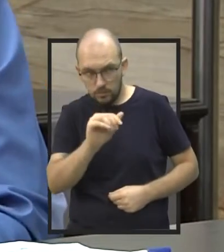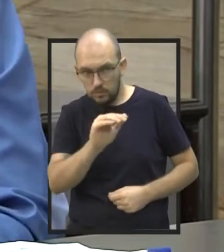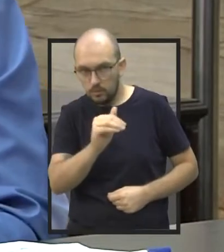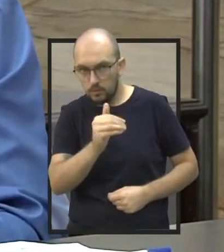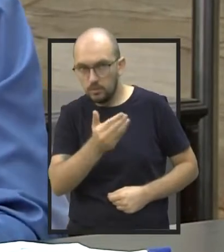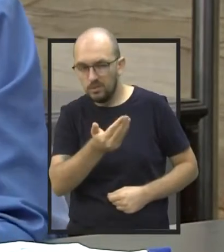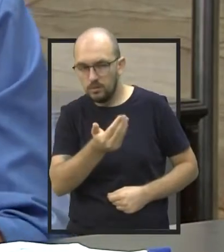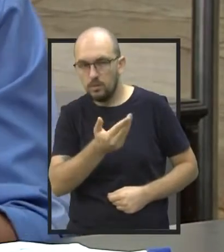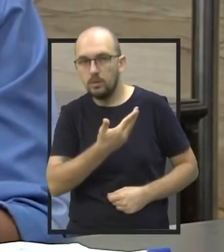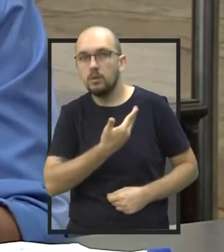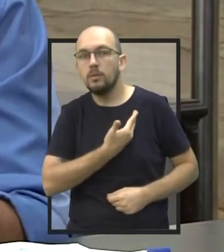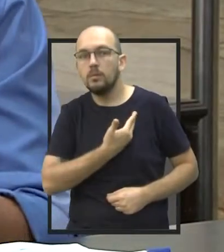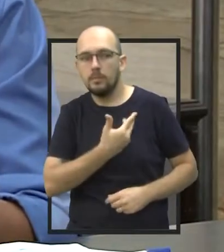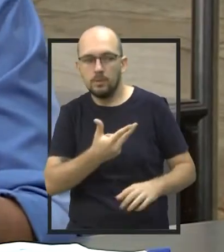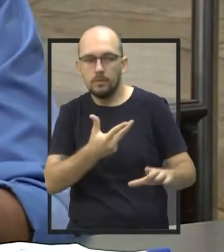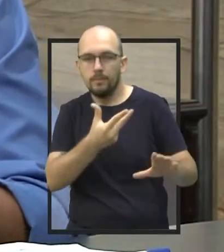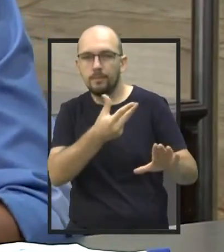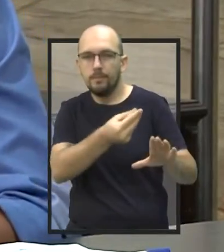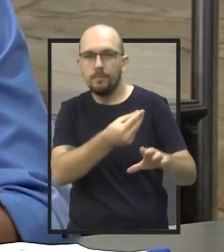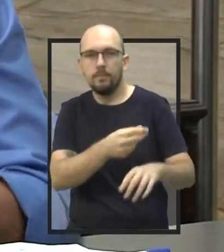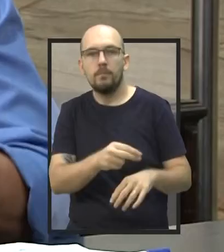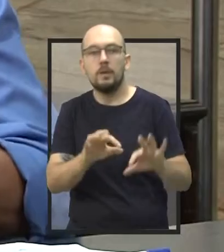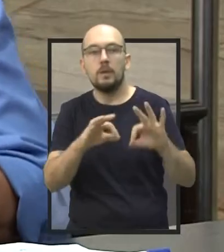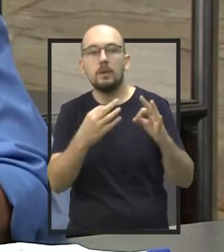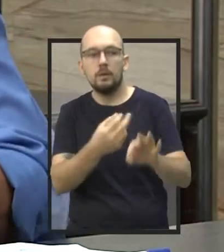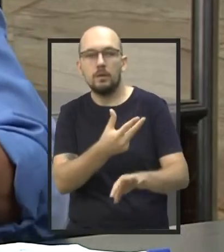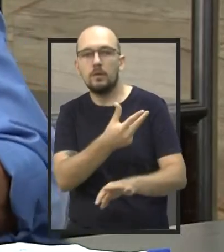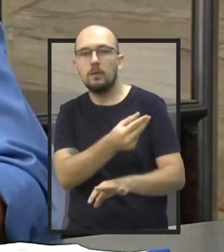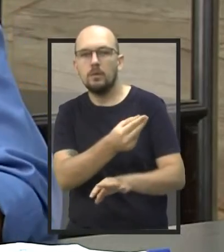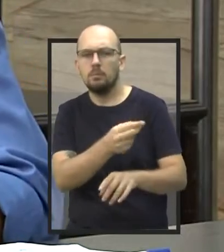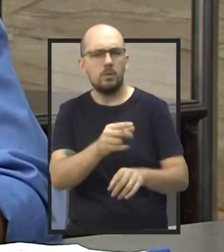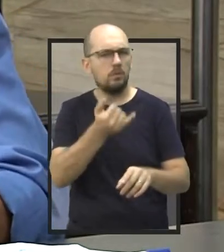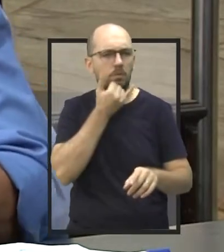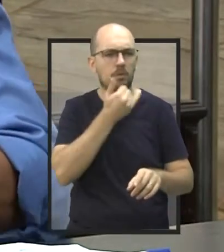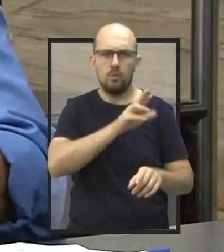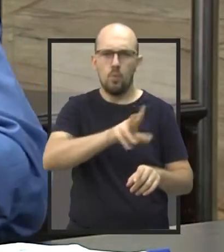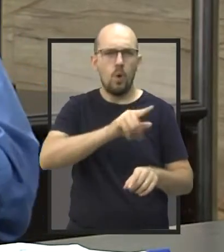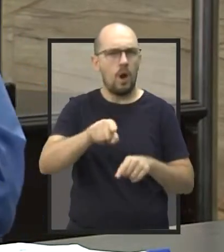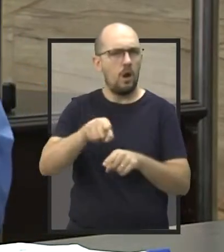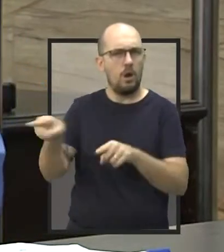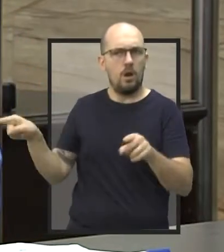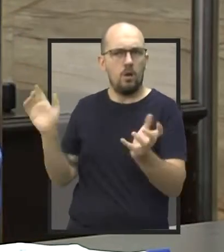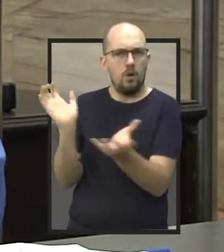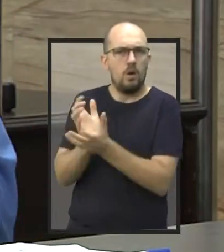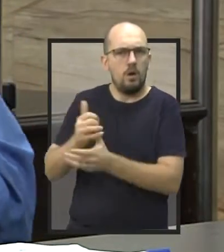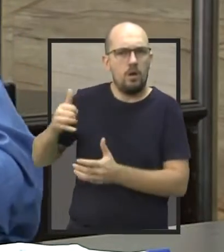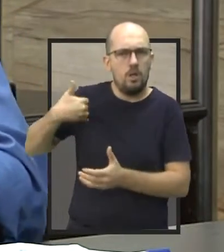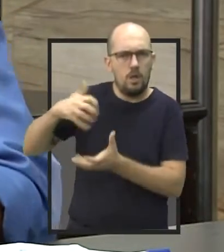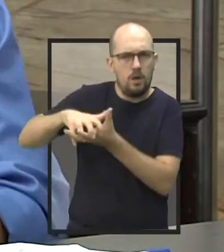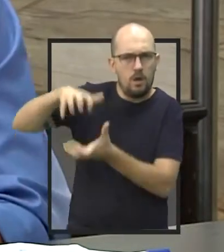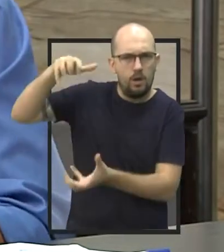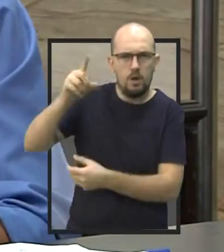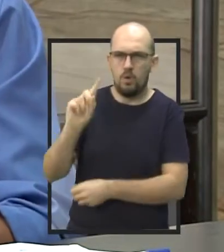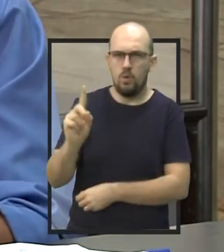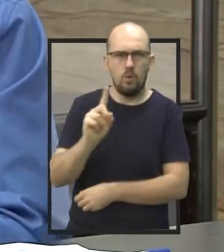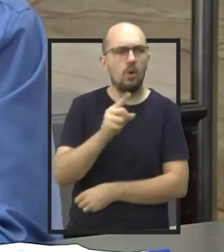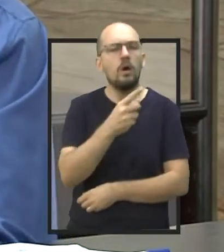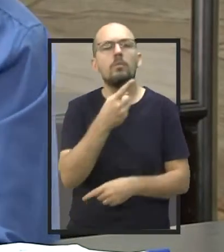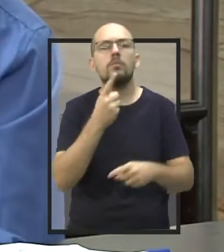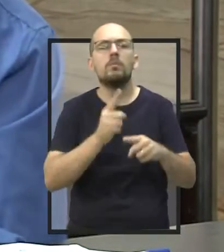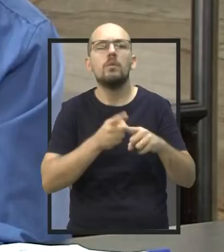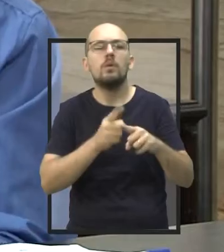que estão, aliás, fora daquele grupo contemplado com a vacina.